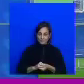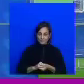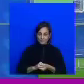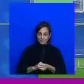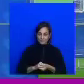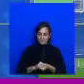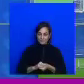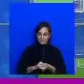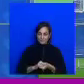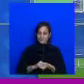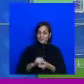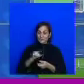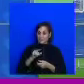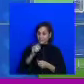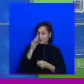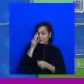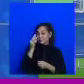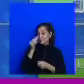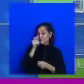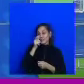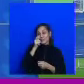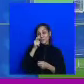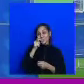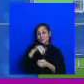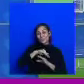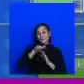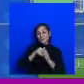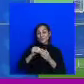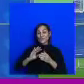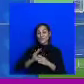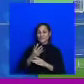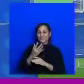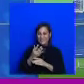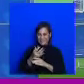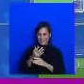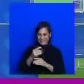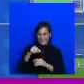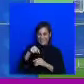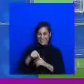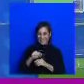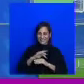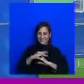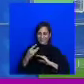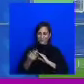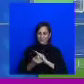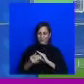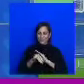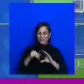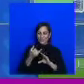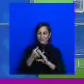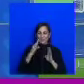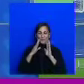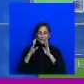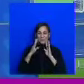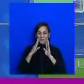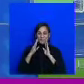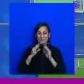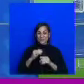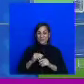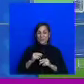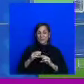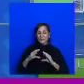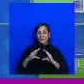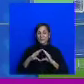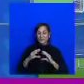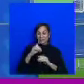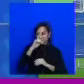18. Você atenta, atento a cada detalhe por meio dos perfis da Caixa e da Rede TV no YouTube e no Facebook.